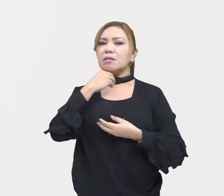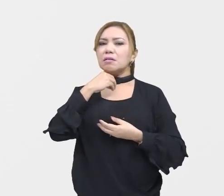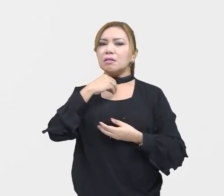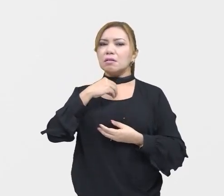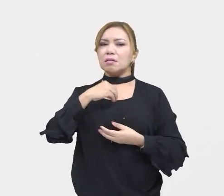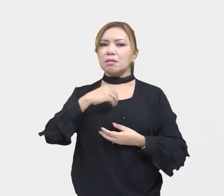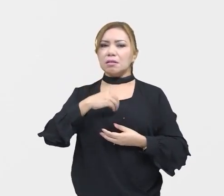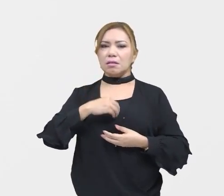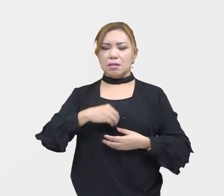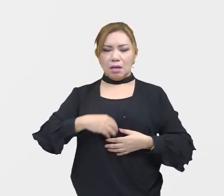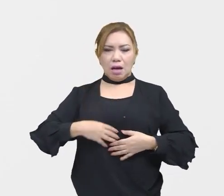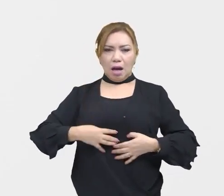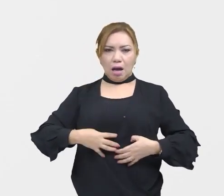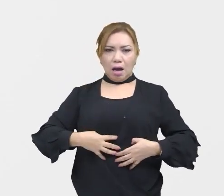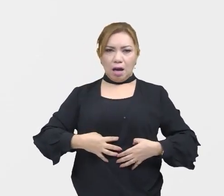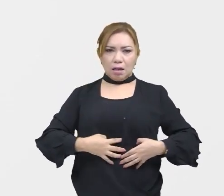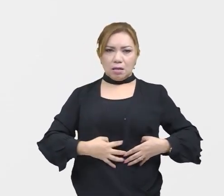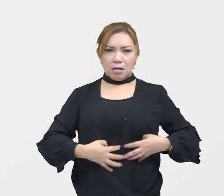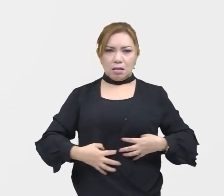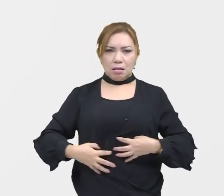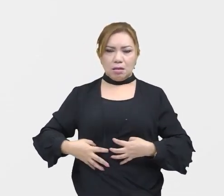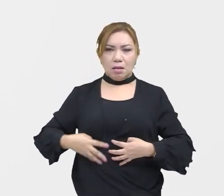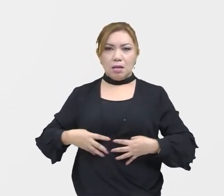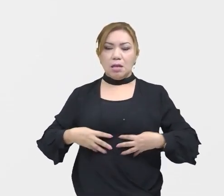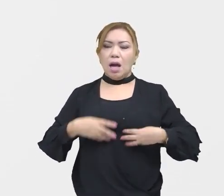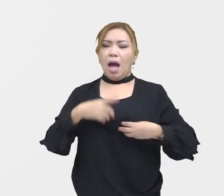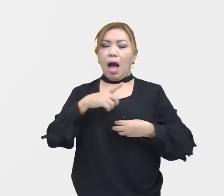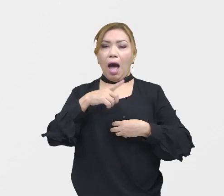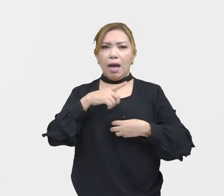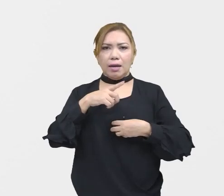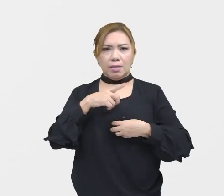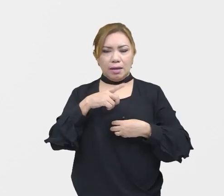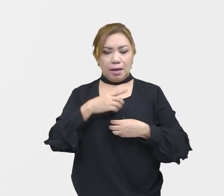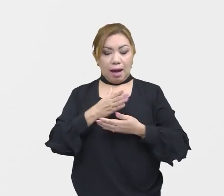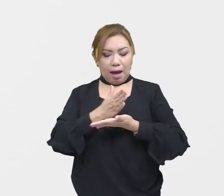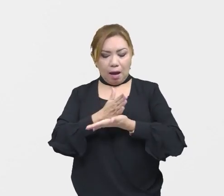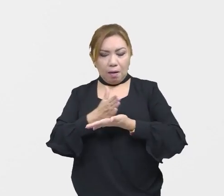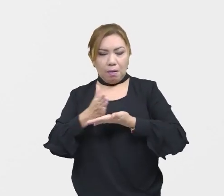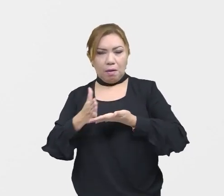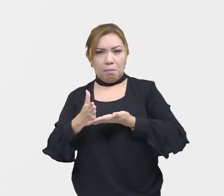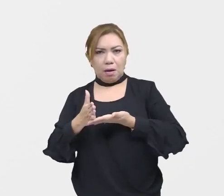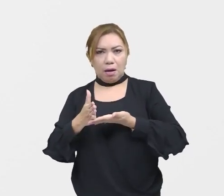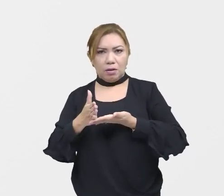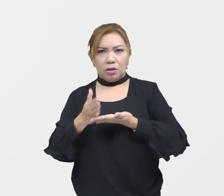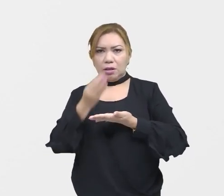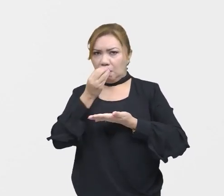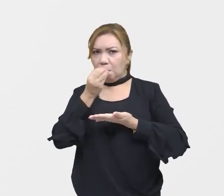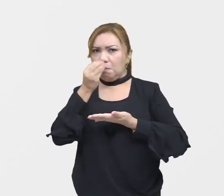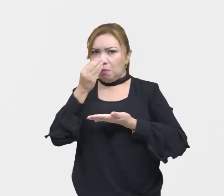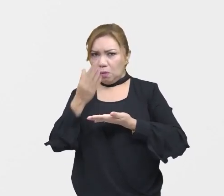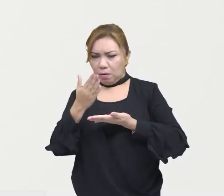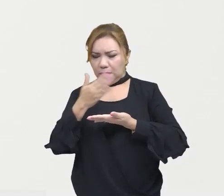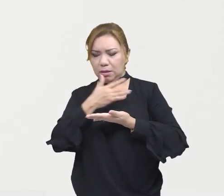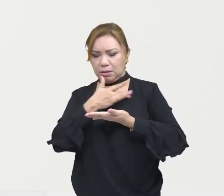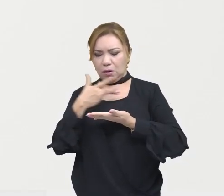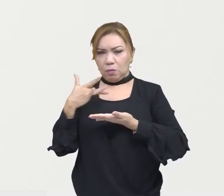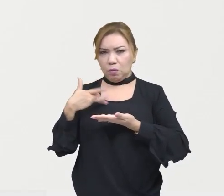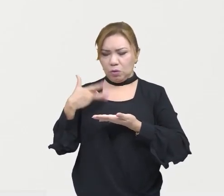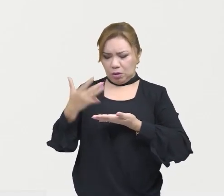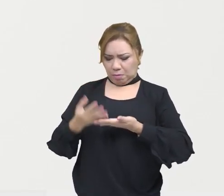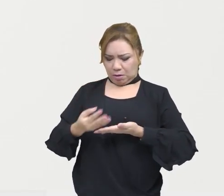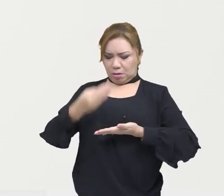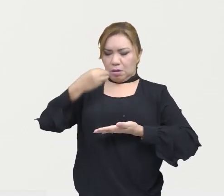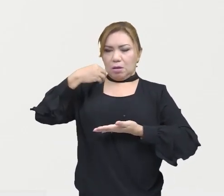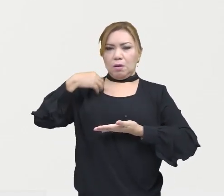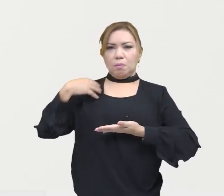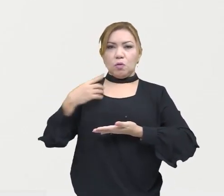onde os nutrientes são absorvidos. Então, vocês podem ver aqui essa